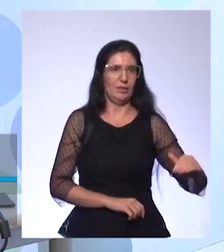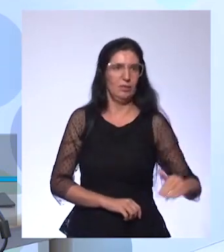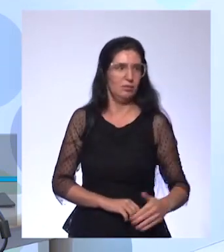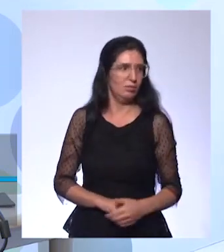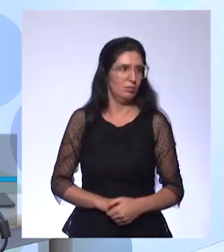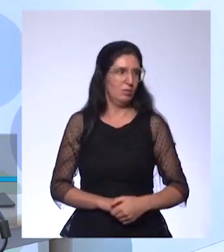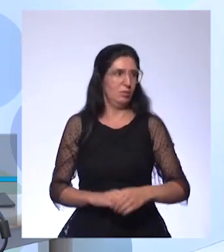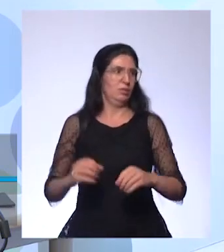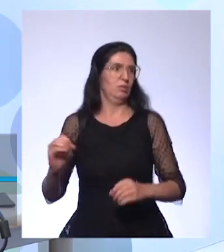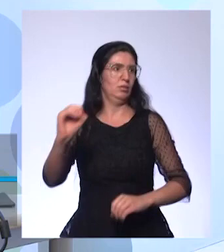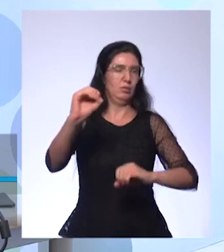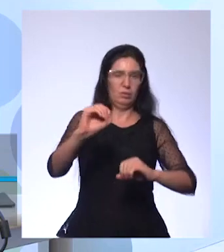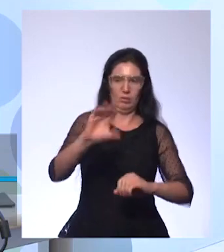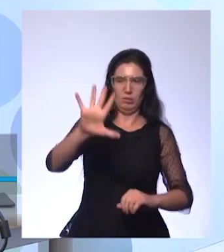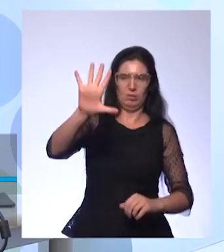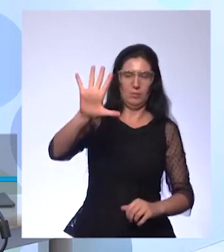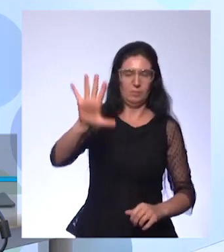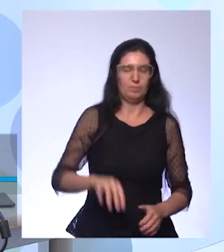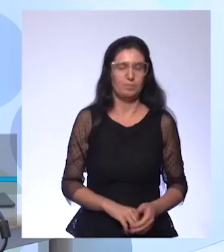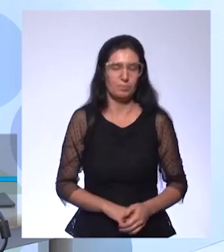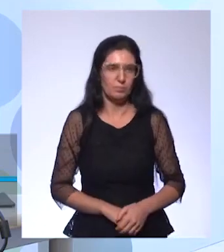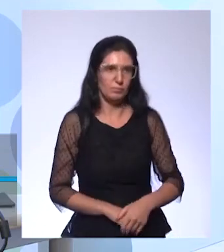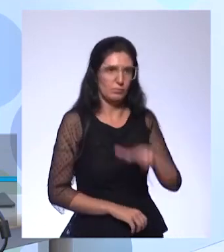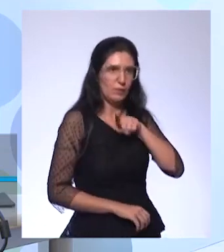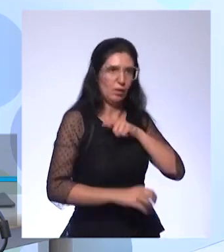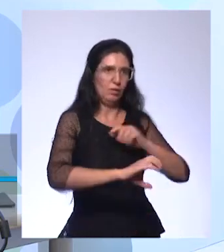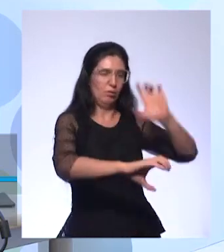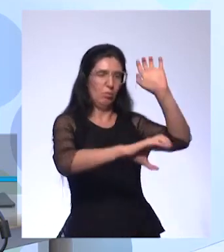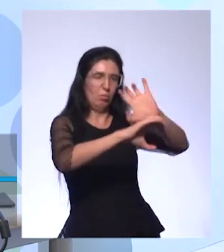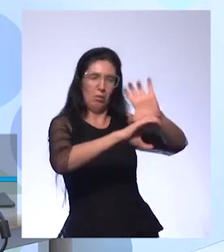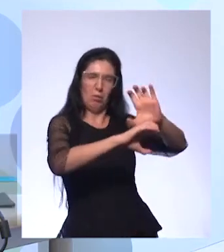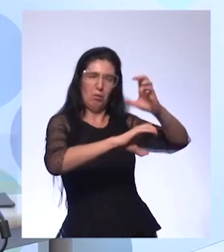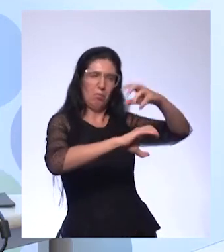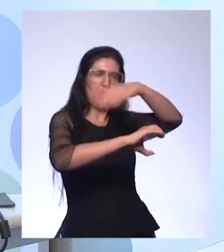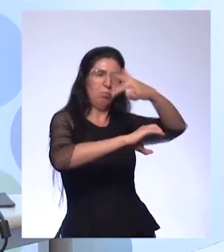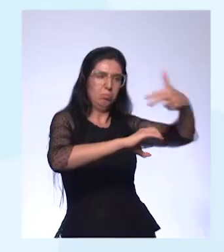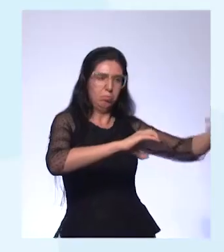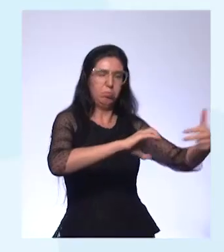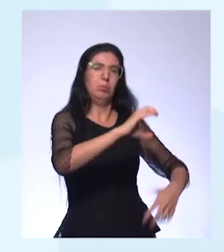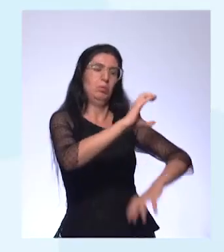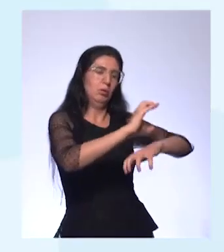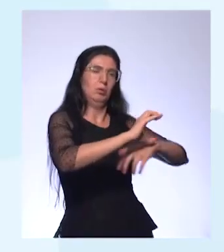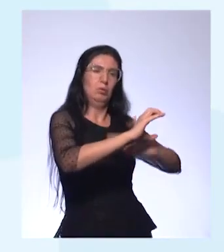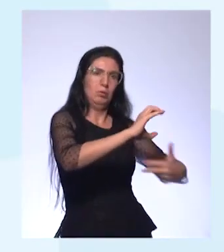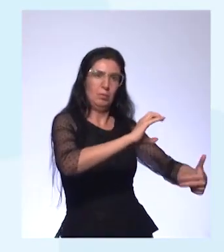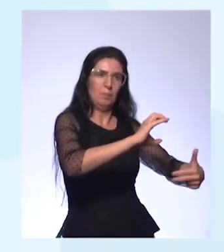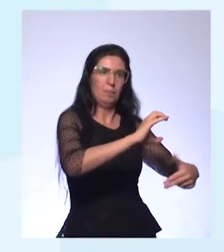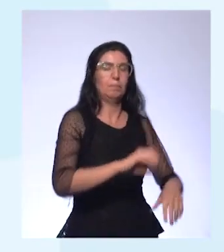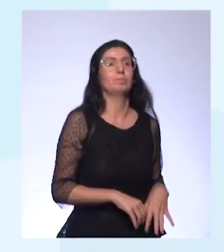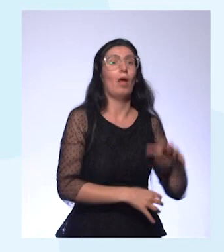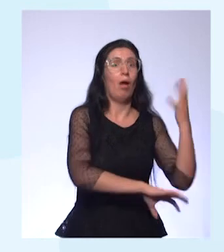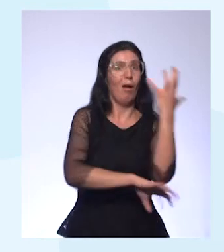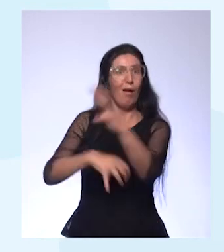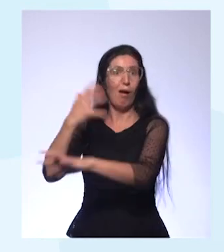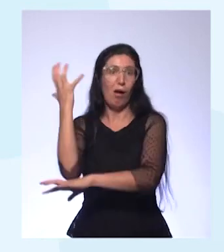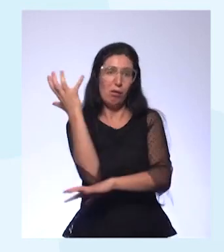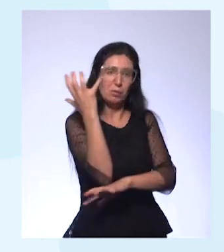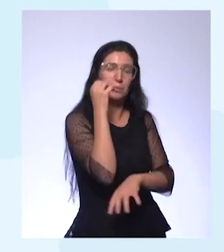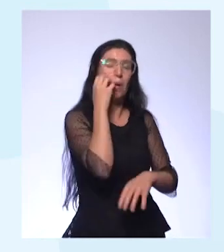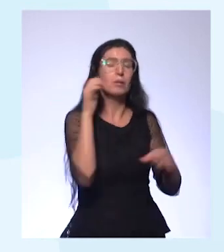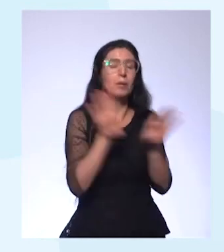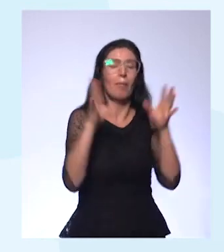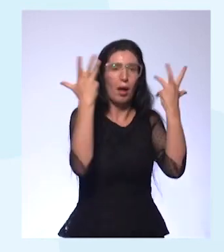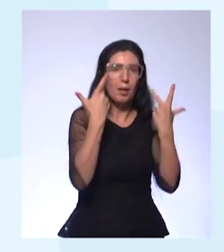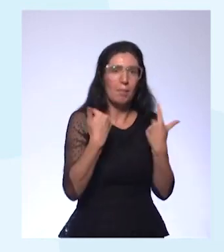alguns tipos de biomas. Então, nós vamos começar com o bioma frio, que é a tundra, né? Então, nós temos aí um exemplo de tundra, né? Isso